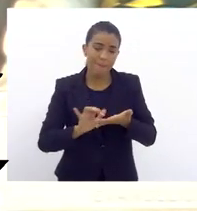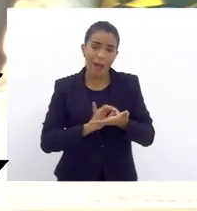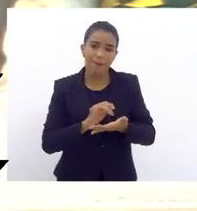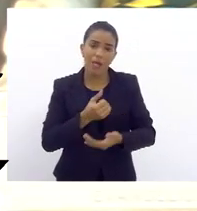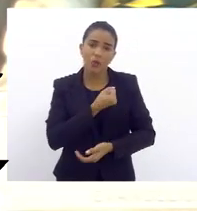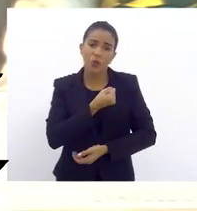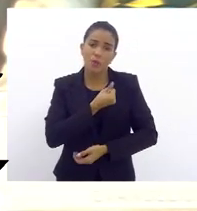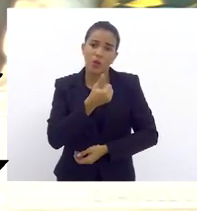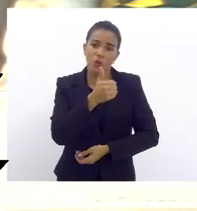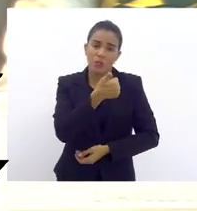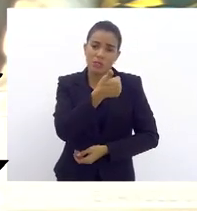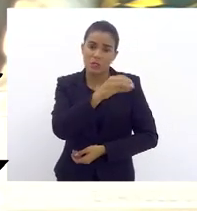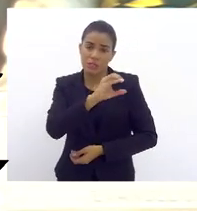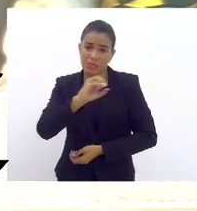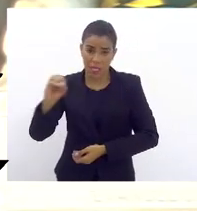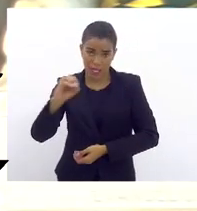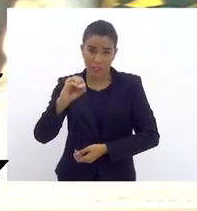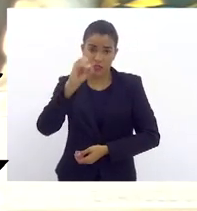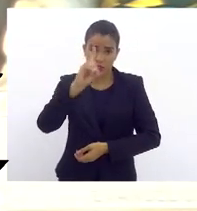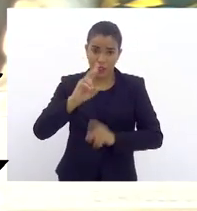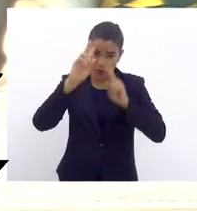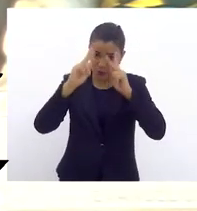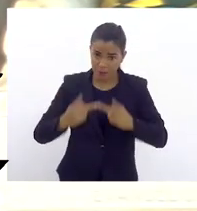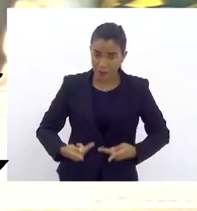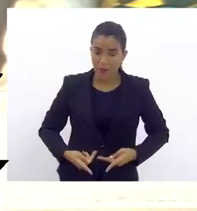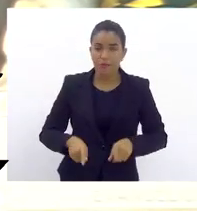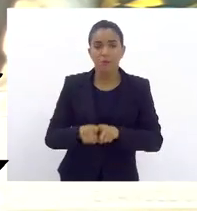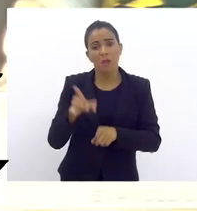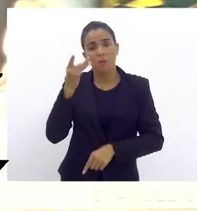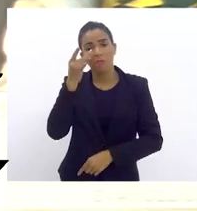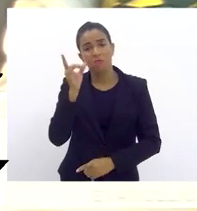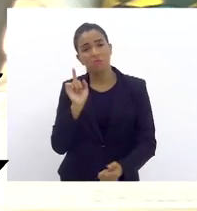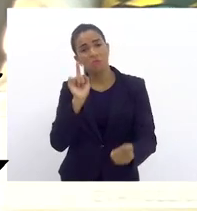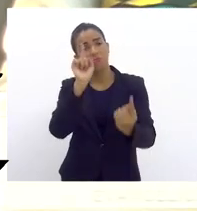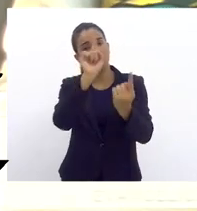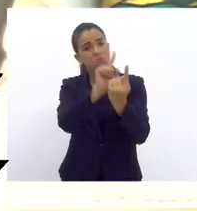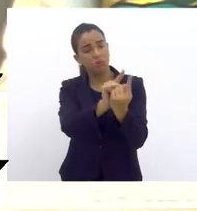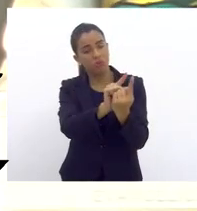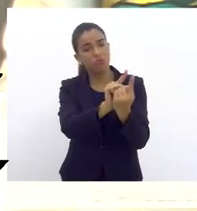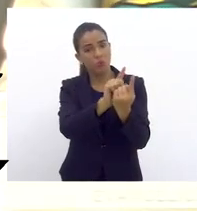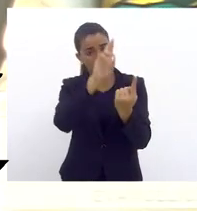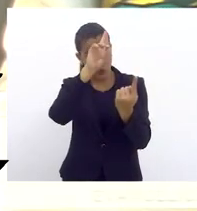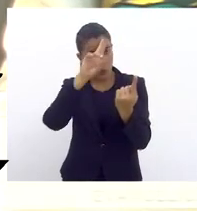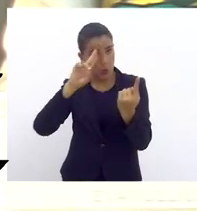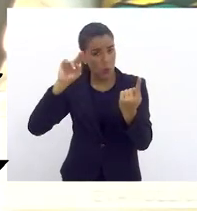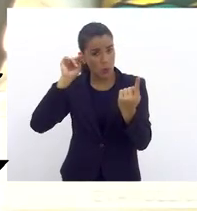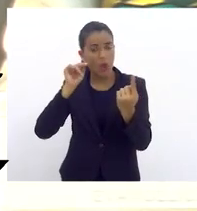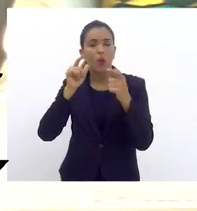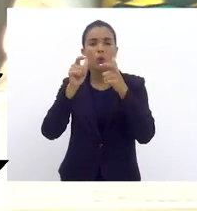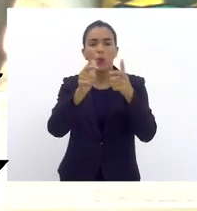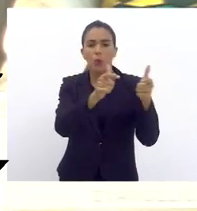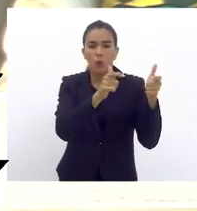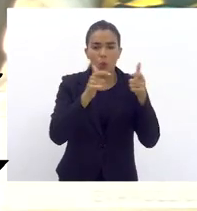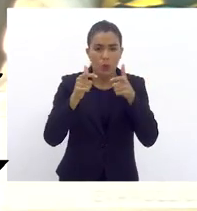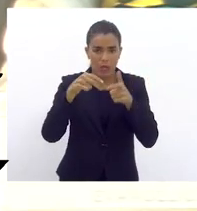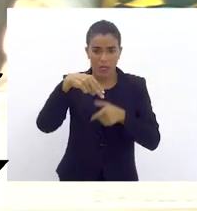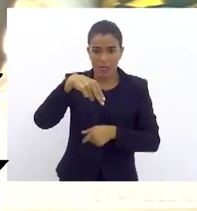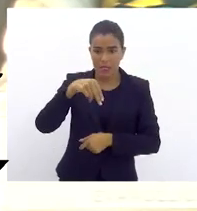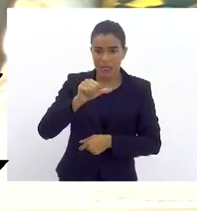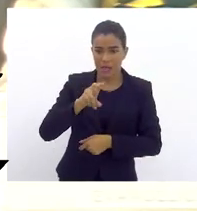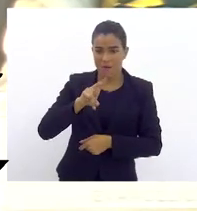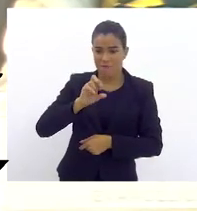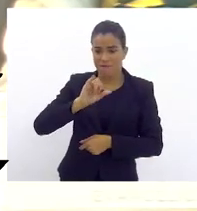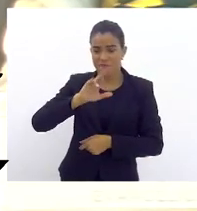Ministério dos Direitos Humanos pela presença física do usuário numa dessas unidades do navio ou na própria